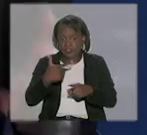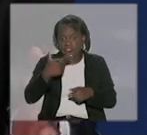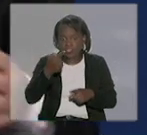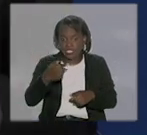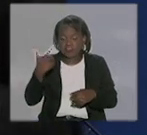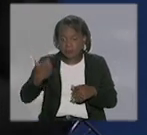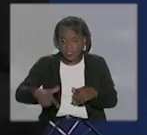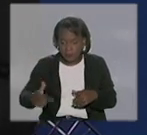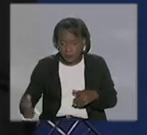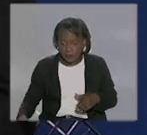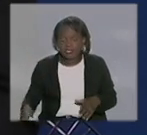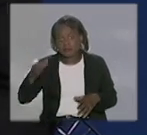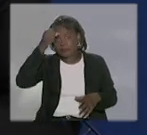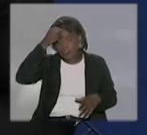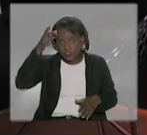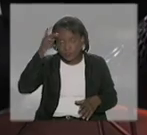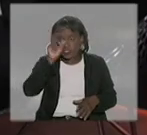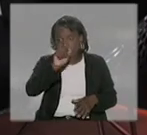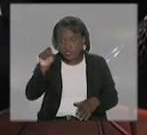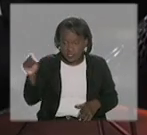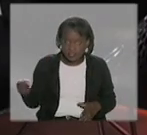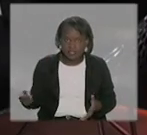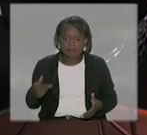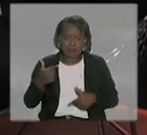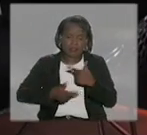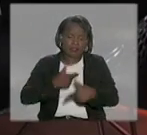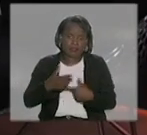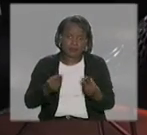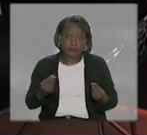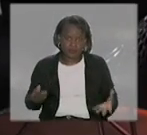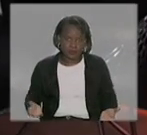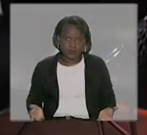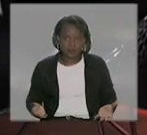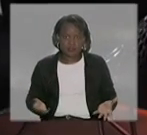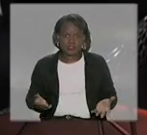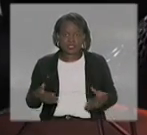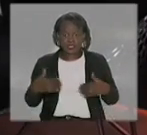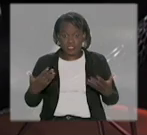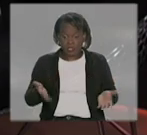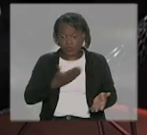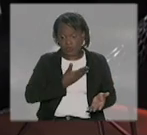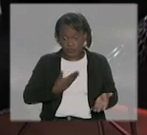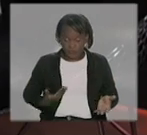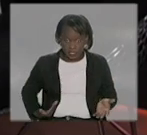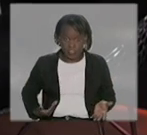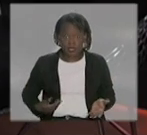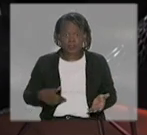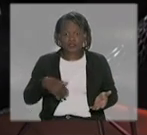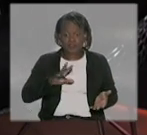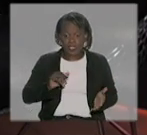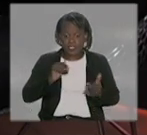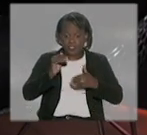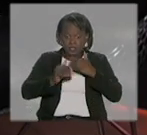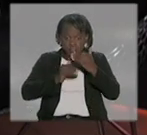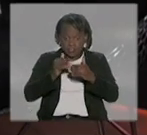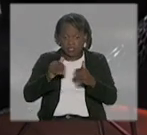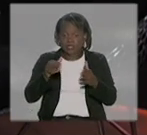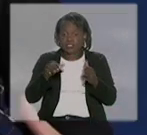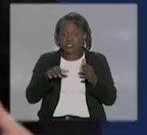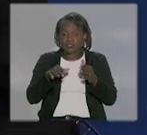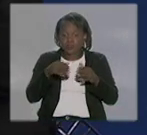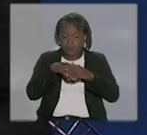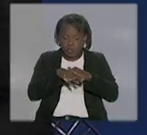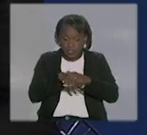mais algumas aí, ainda chega no nível municipal. Então, na medida que o poder público vá desenvolvendo melhor as bases de